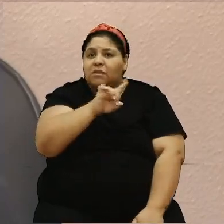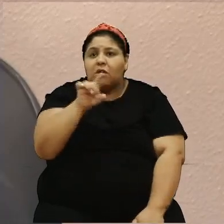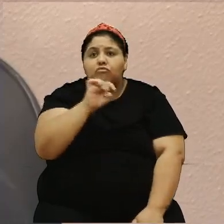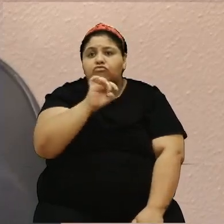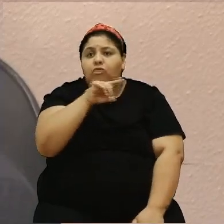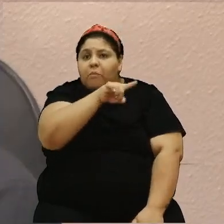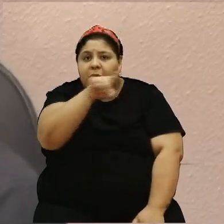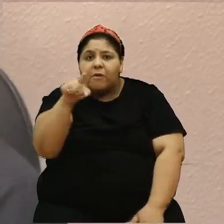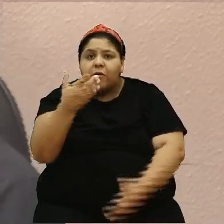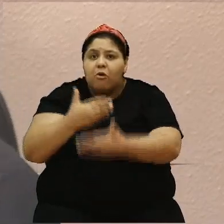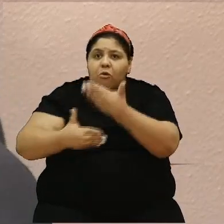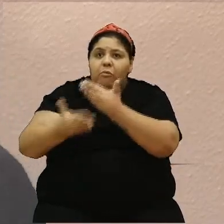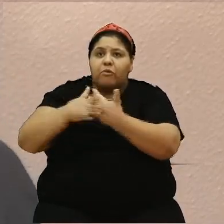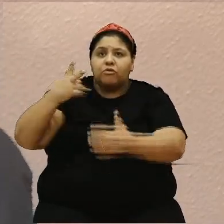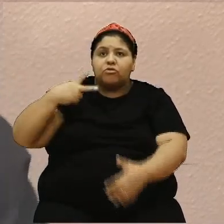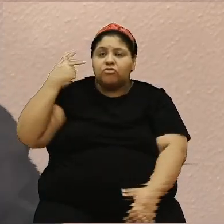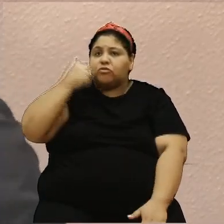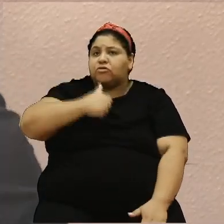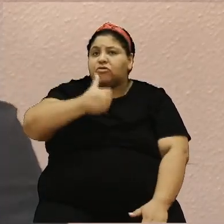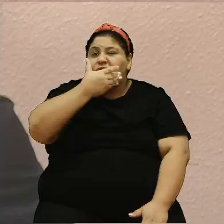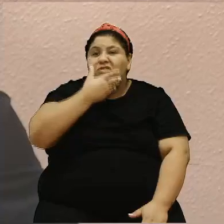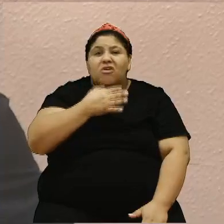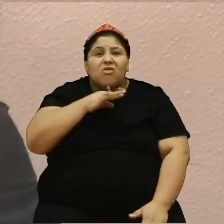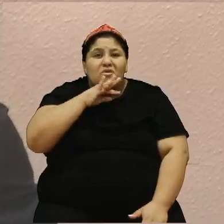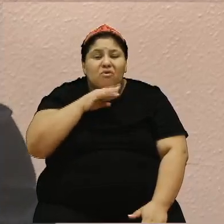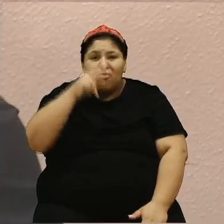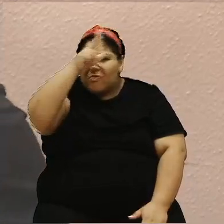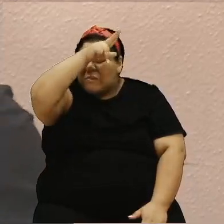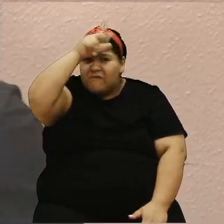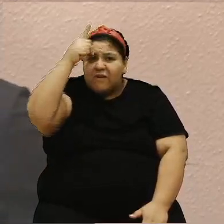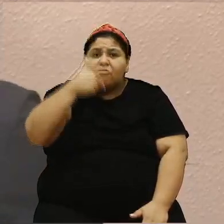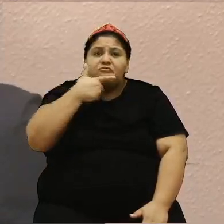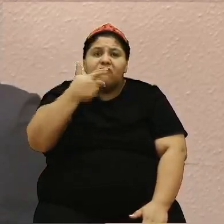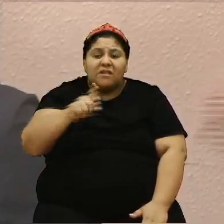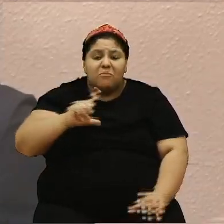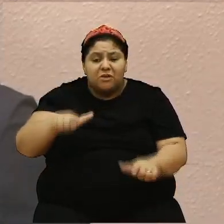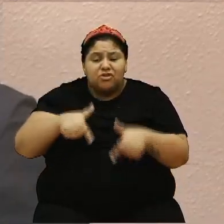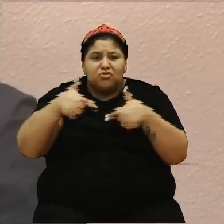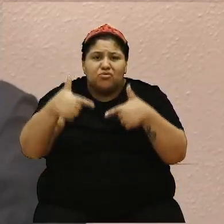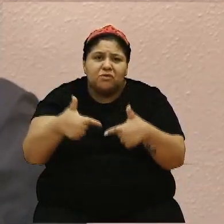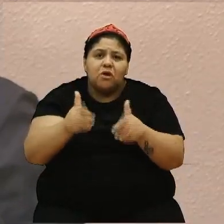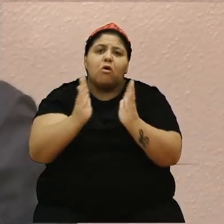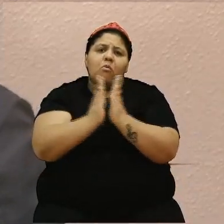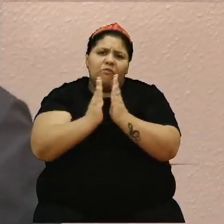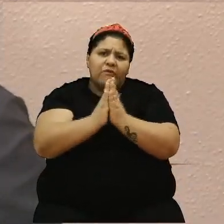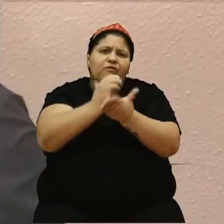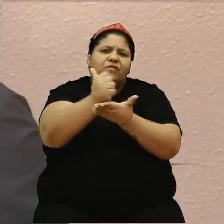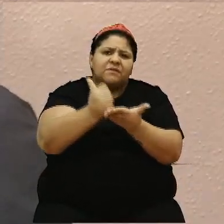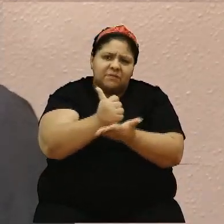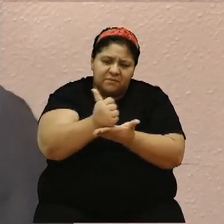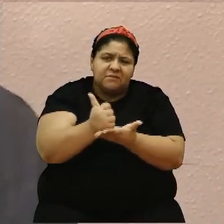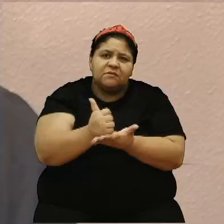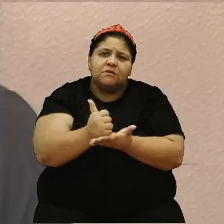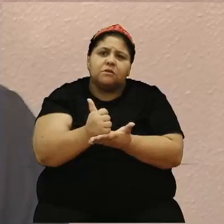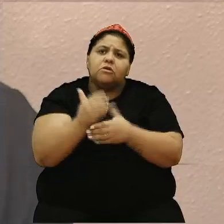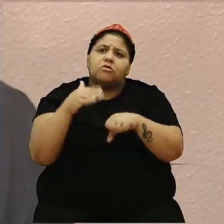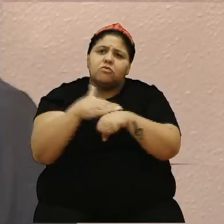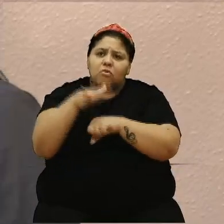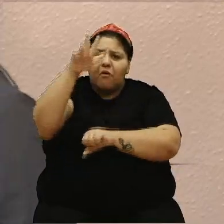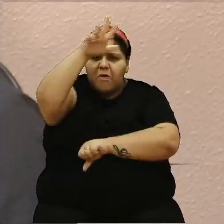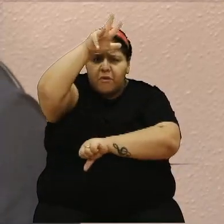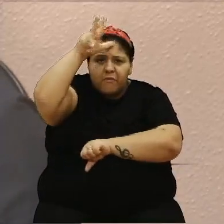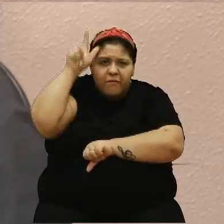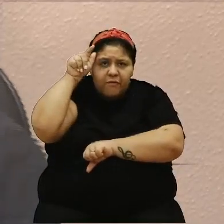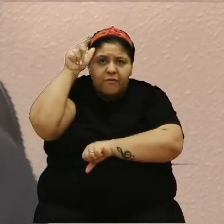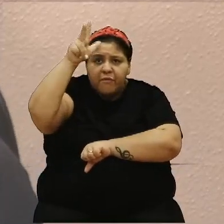vocês. Para todos os vereadores e vereadoras. Fica ruim quando o prefeito faz um discurso desse. Então, por favor, vocês que são da base, converse com o prefeito.